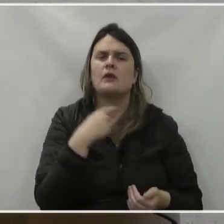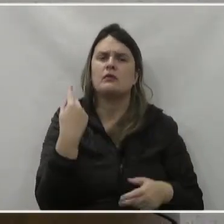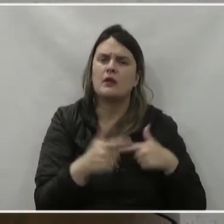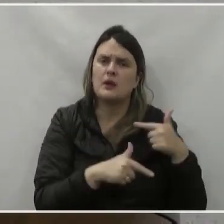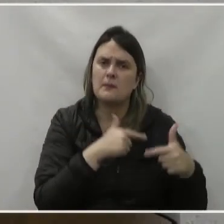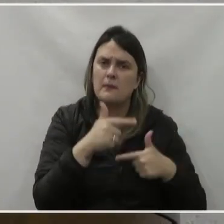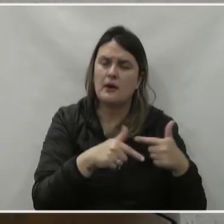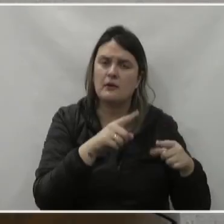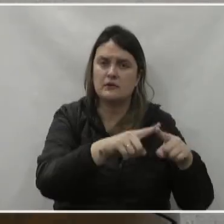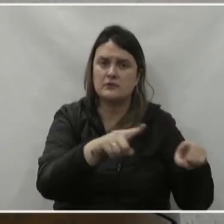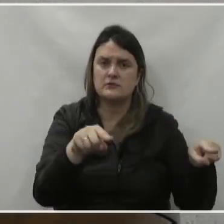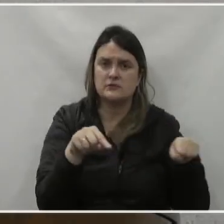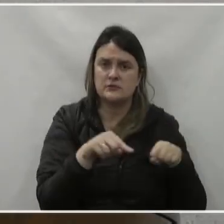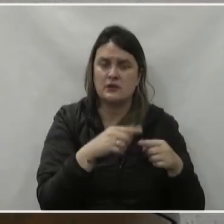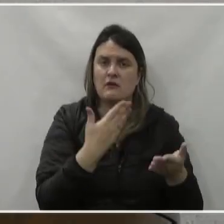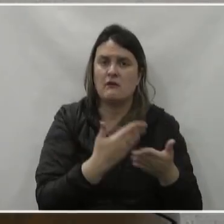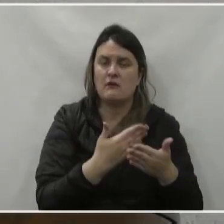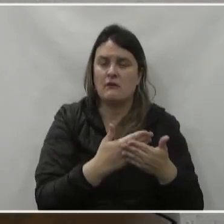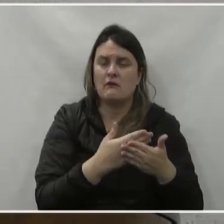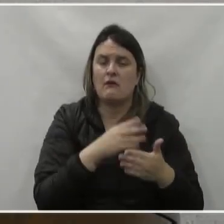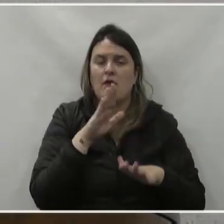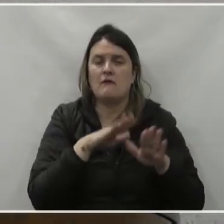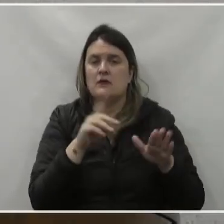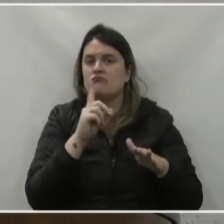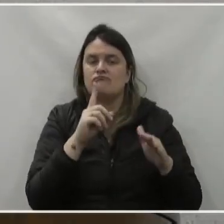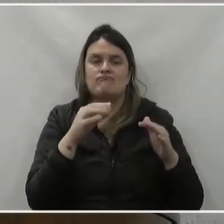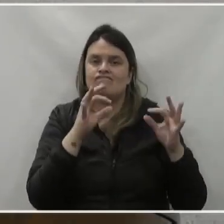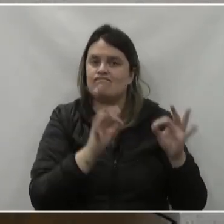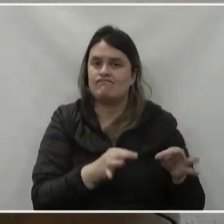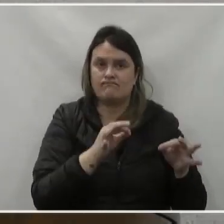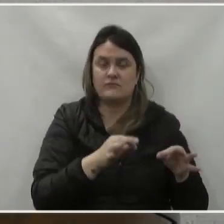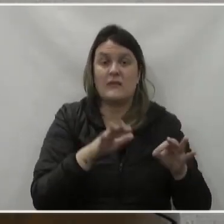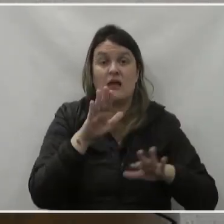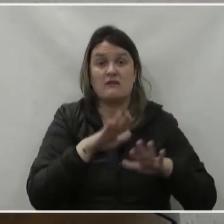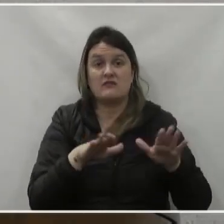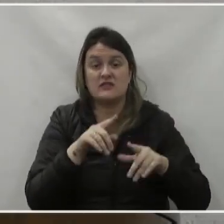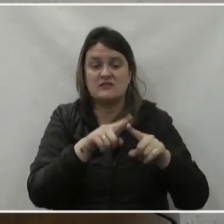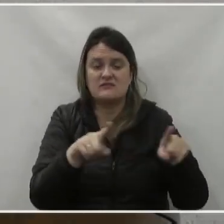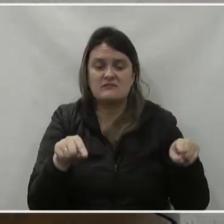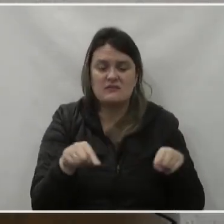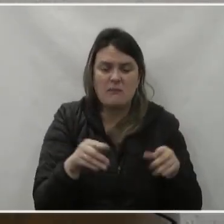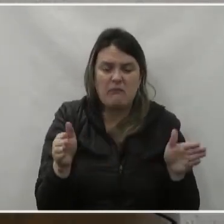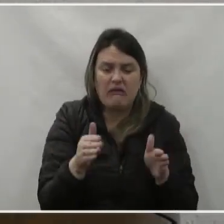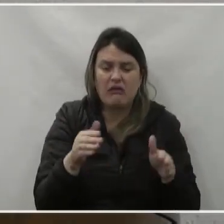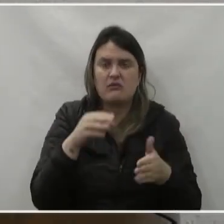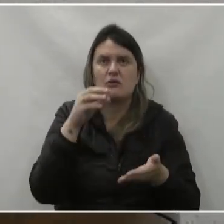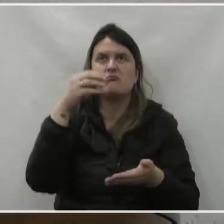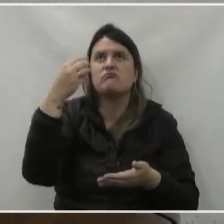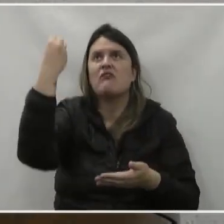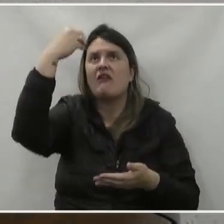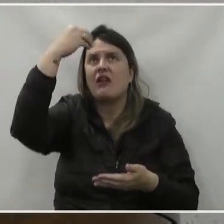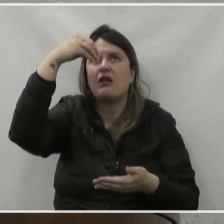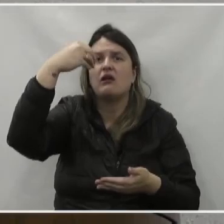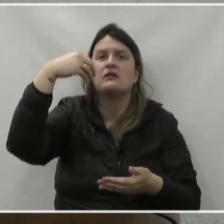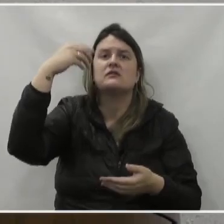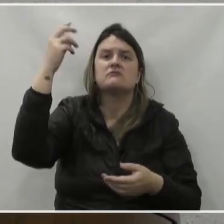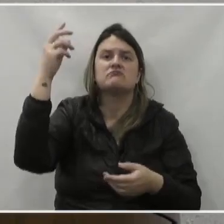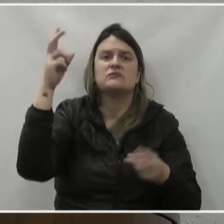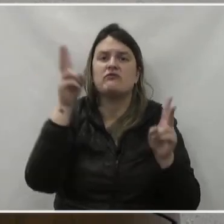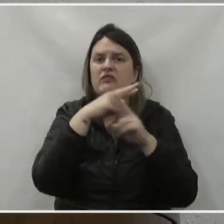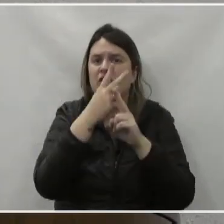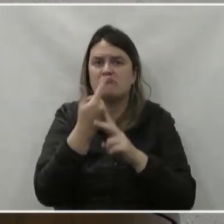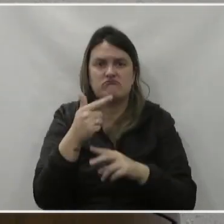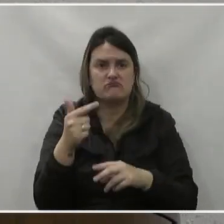Trabalhamos em salas de aula que nem sempre são adequadas, às vezes pequenas, pouca luminosidade, ventilação